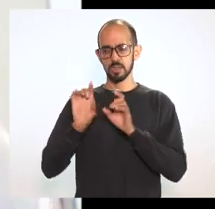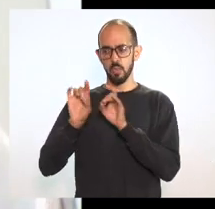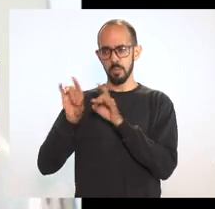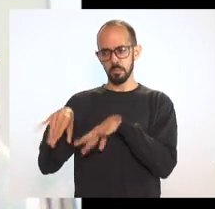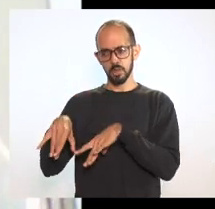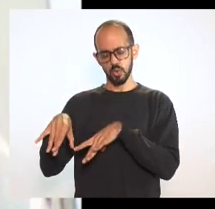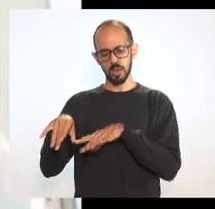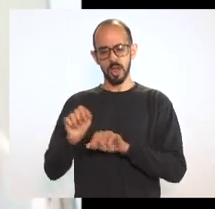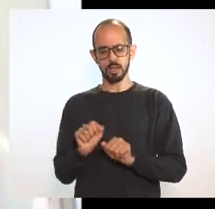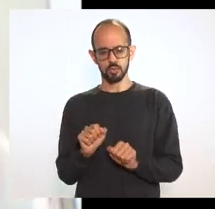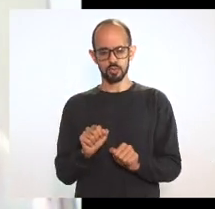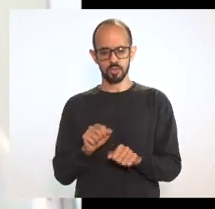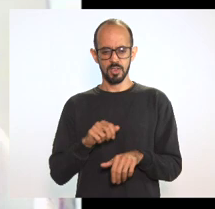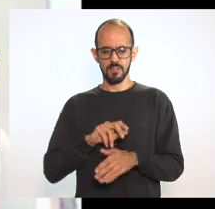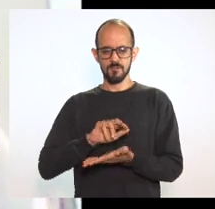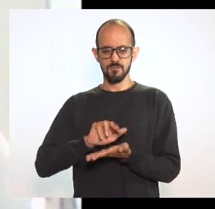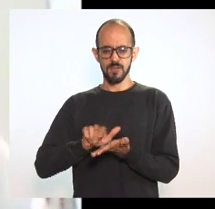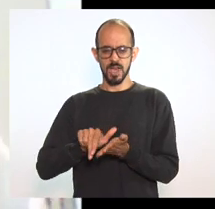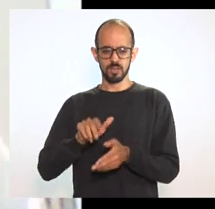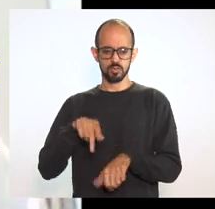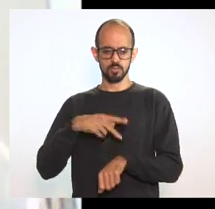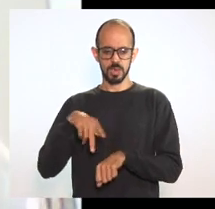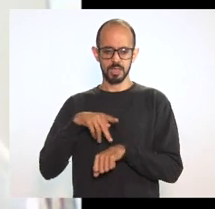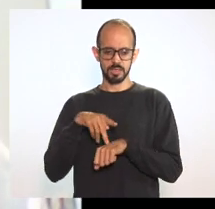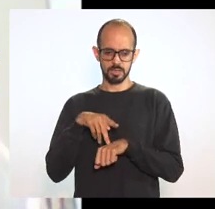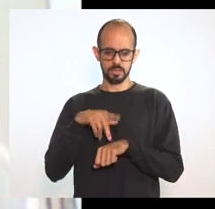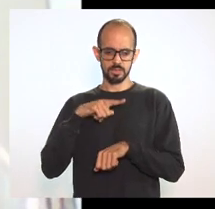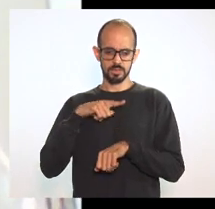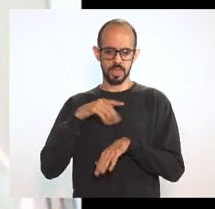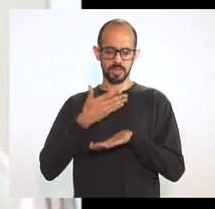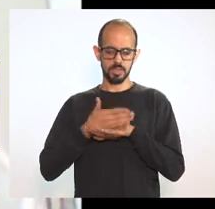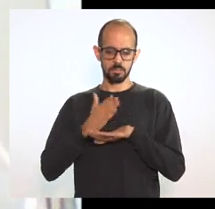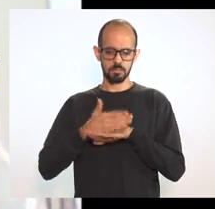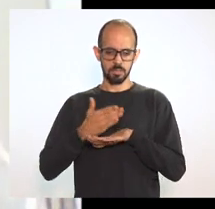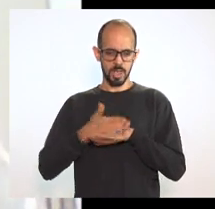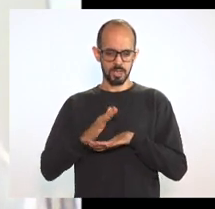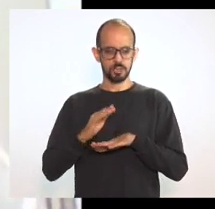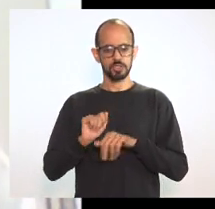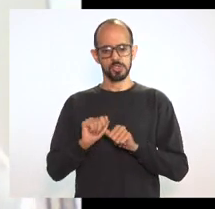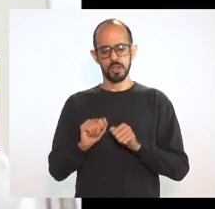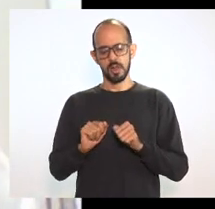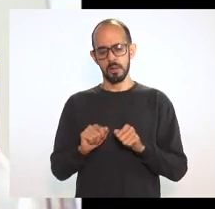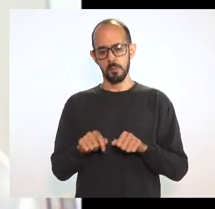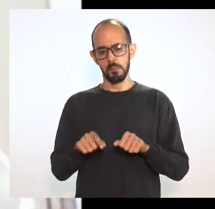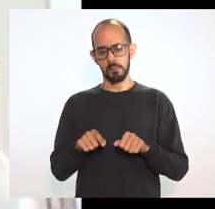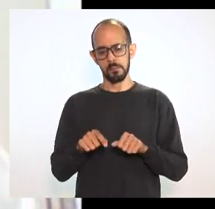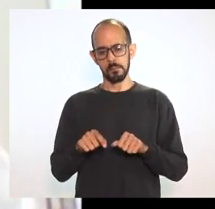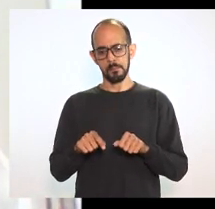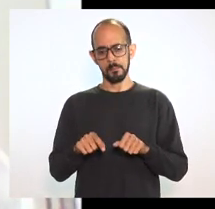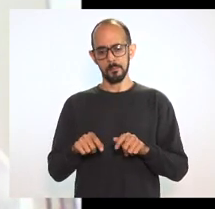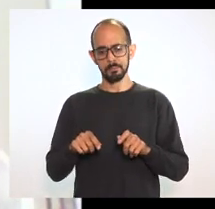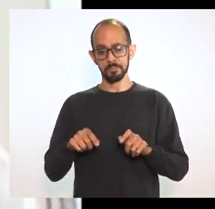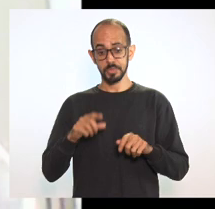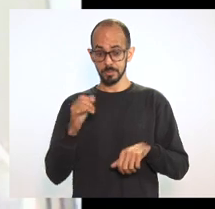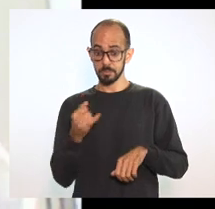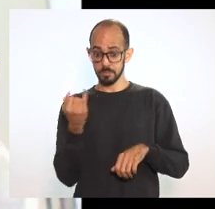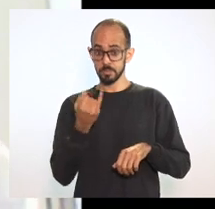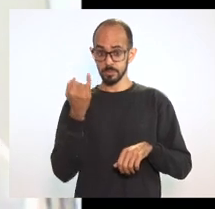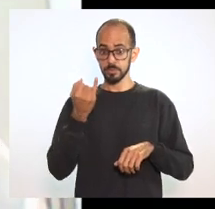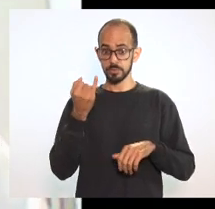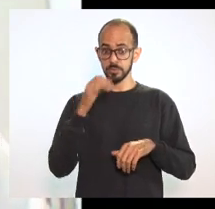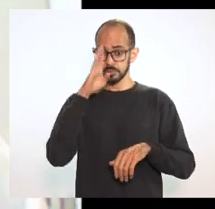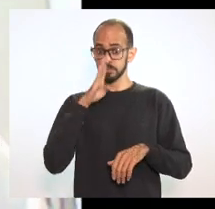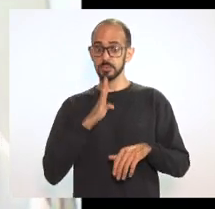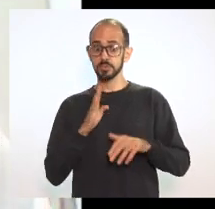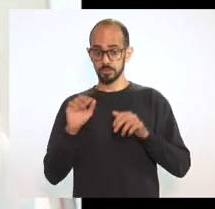importante. Vários países do mundo têm essa prática, têm essa política, Seria importante que no Brasil a gente fizesse isso,